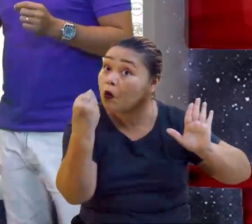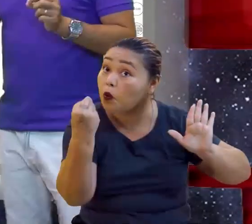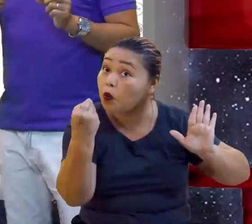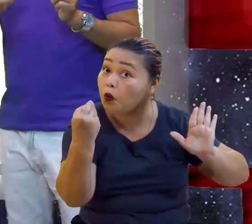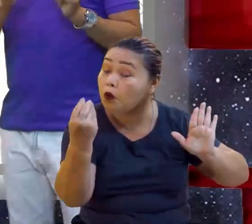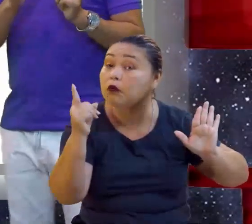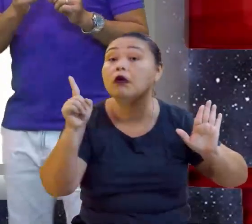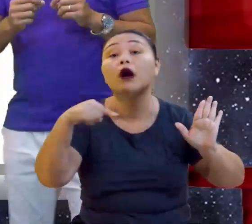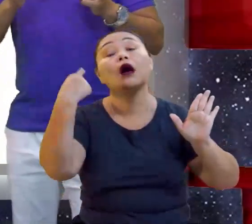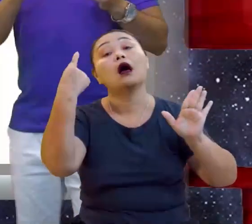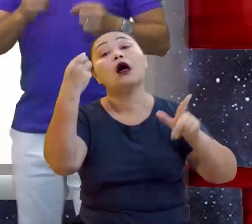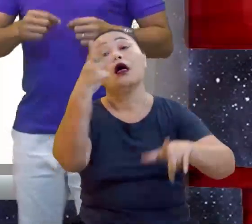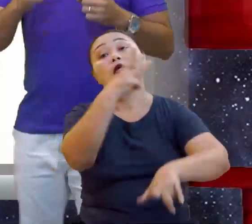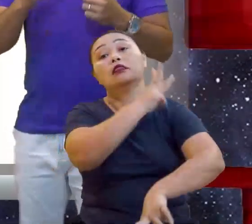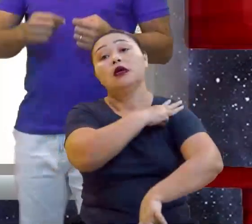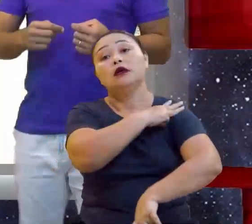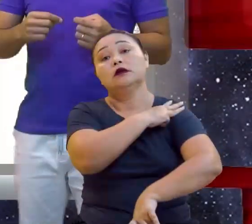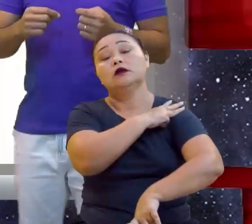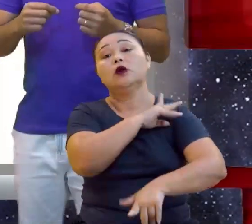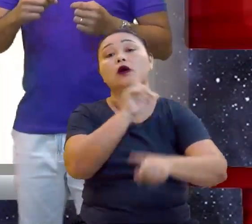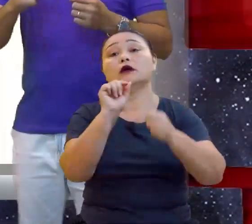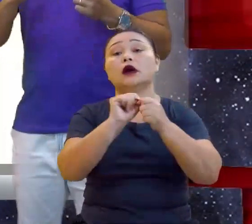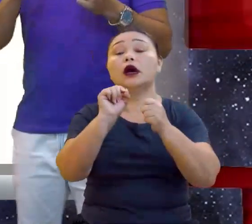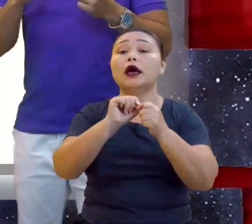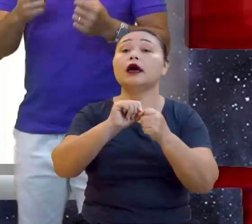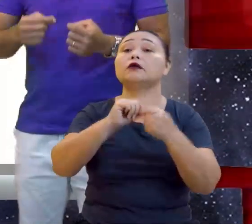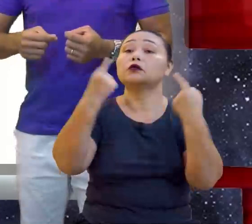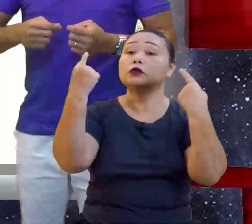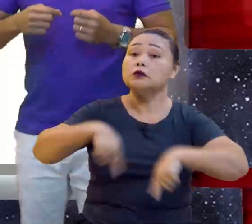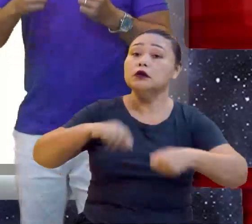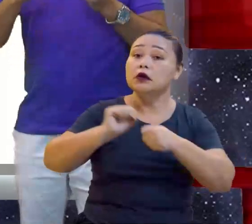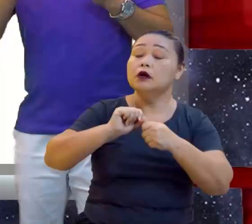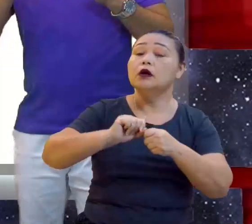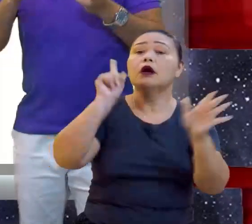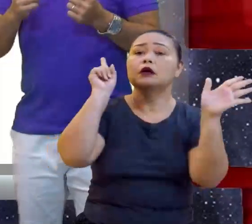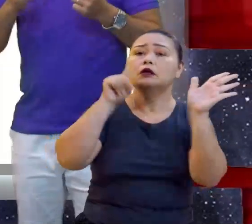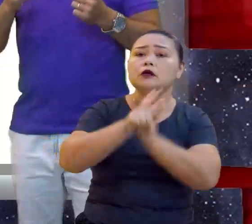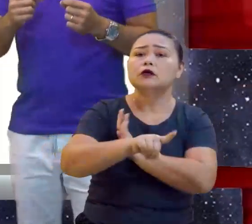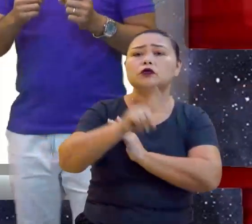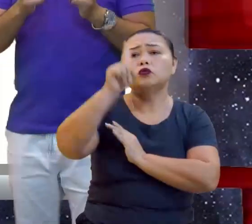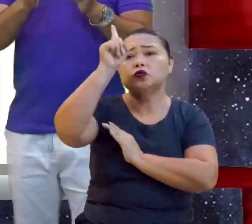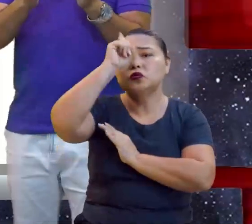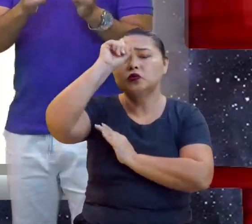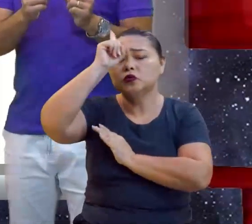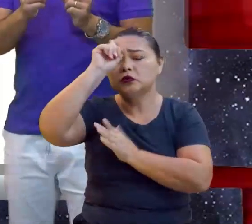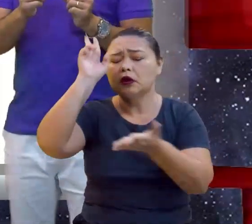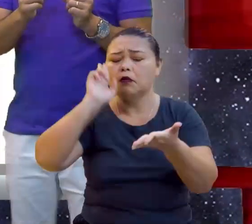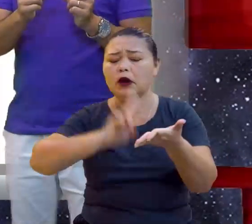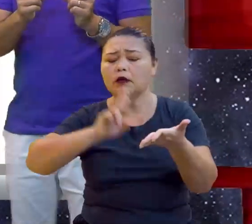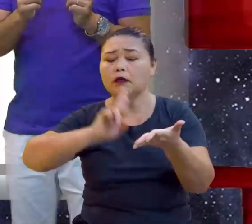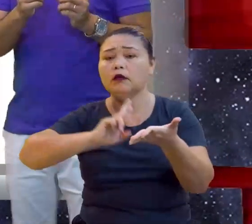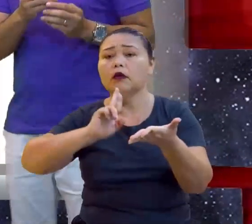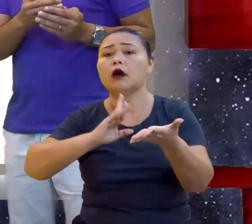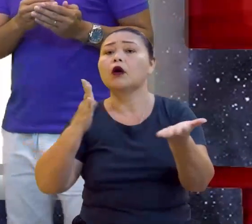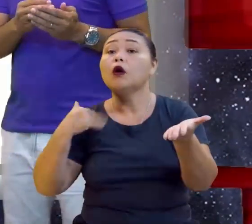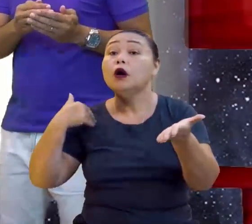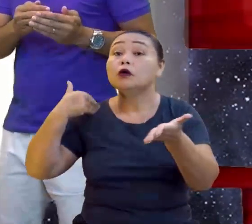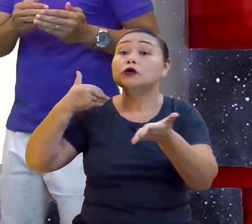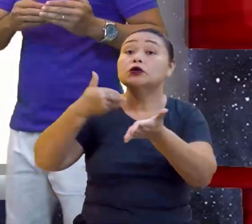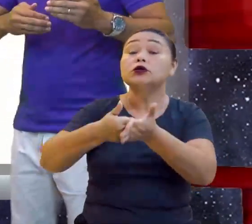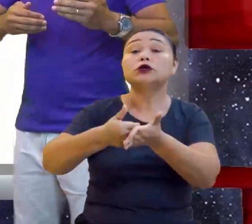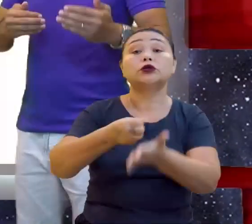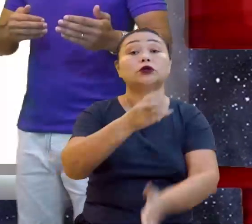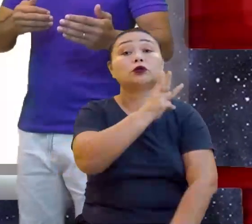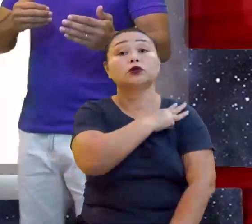desafio? É uma questão por dia. Uma questão todo dia. Pega uma questão, resolve. Quando você chegar no terceiro ano, quando você estiver